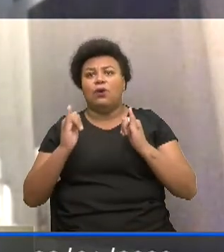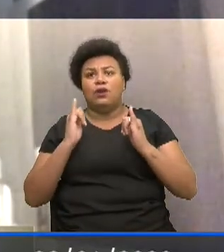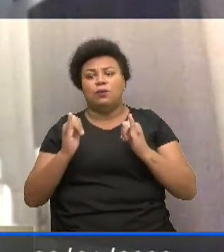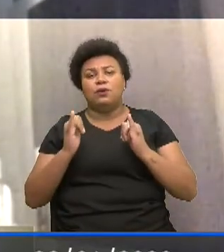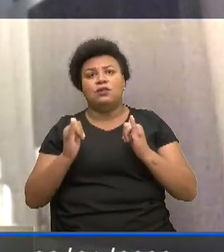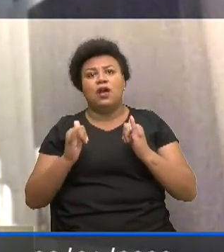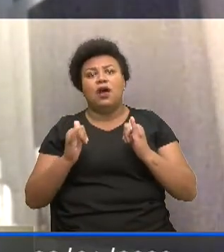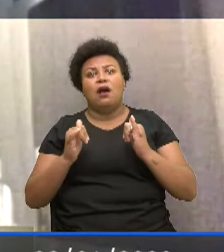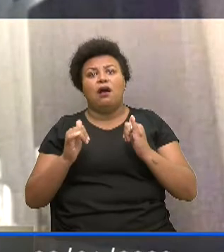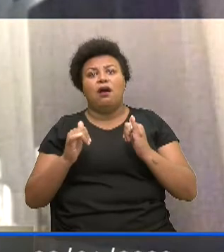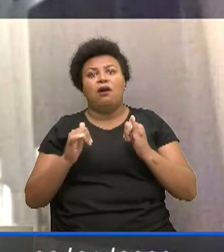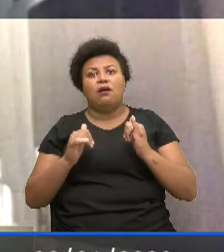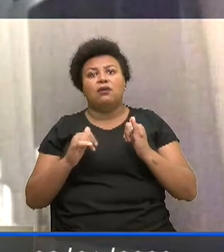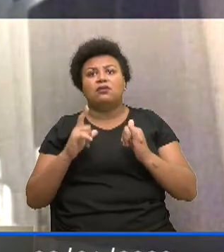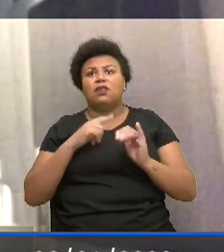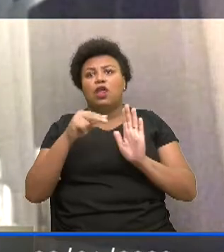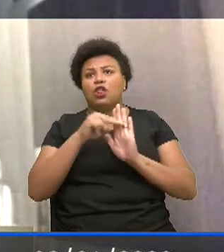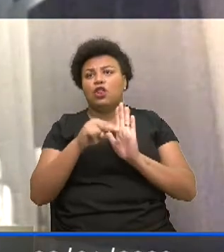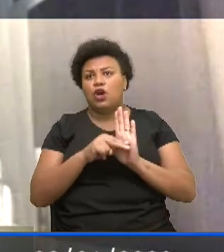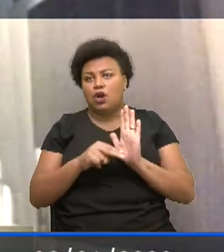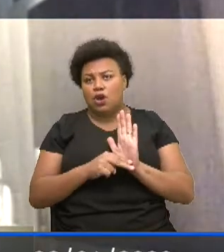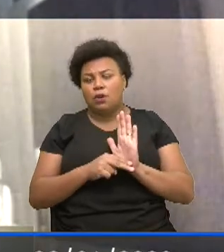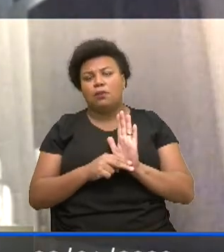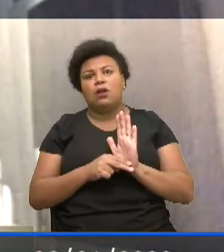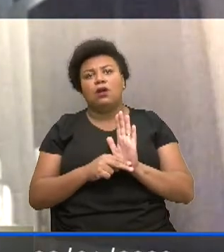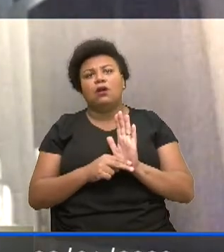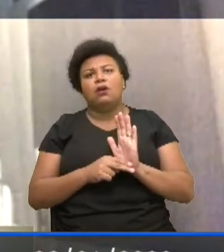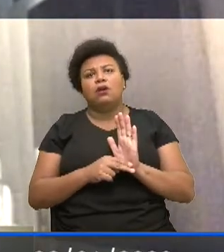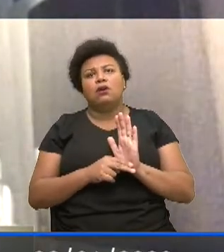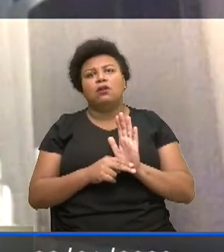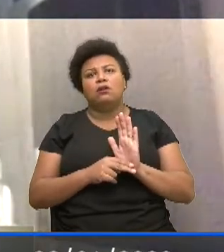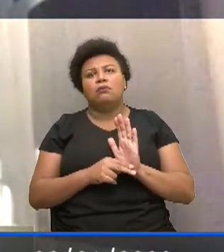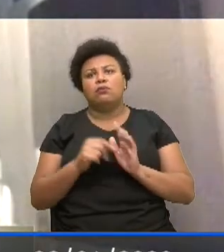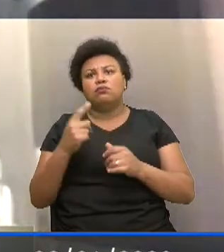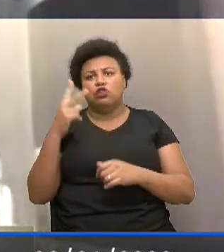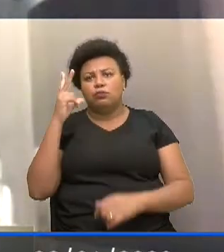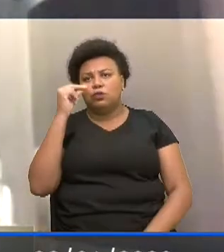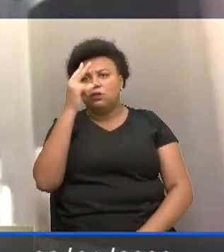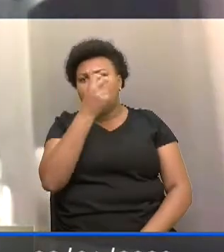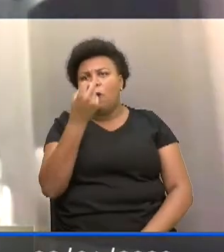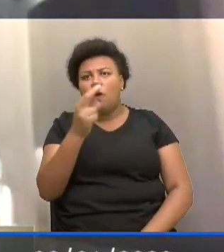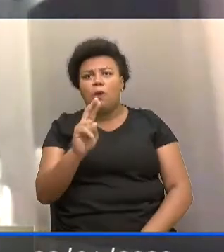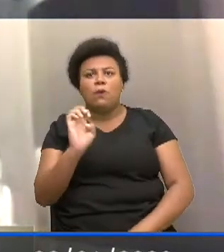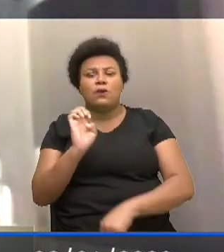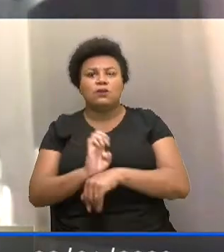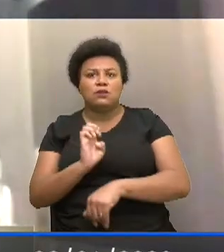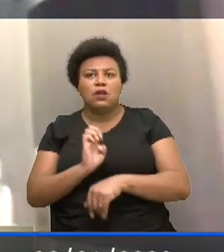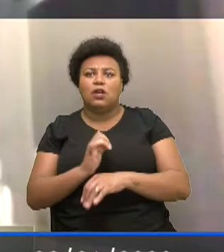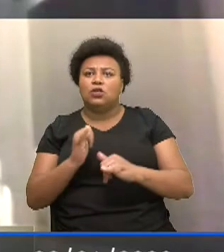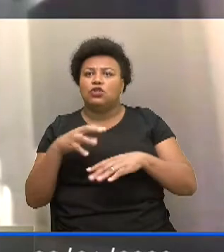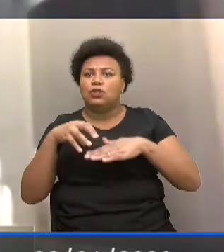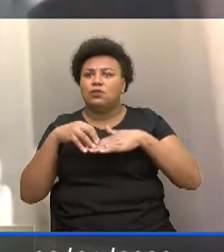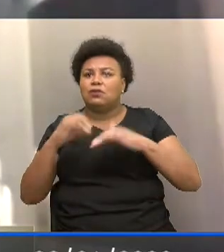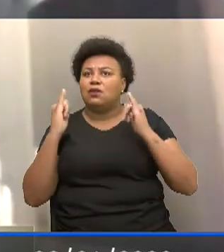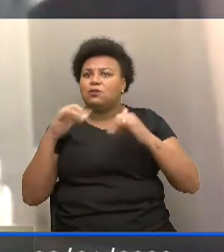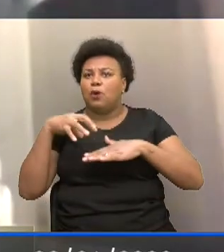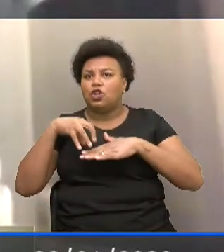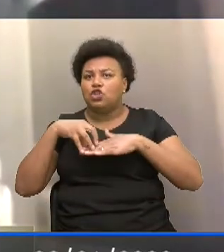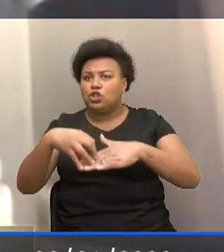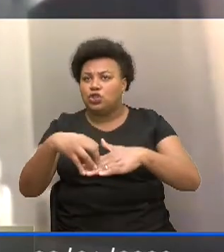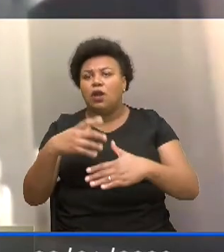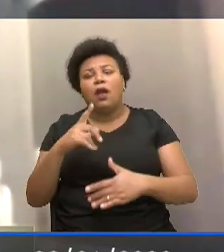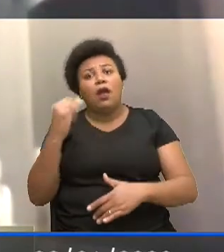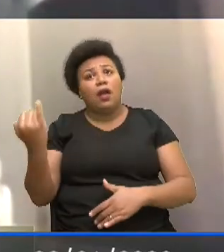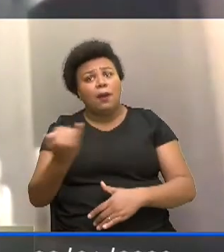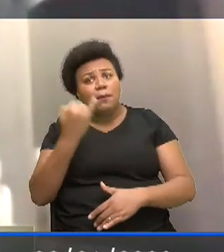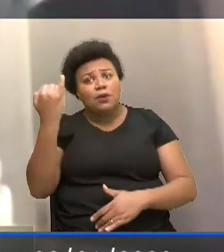ali ficou a norma como, desde que observada a norma municipal ou estadual de transporte coletivo. Então, seria